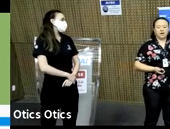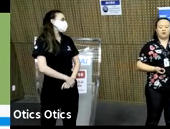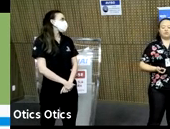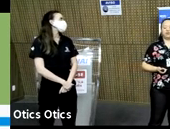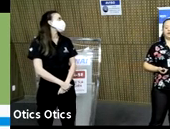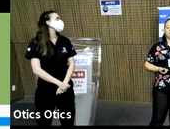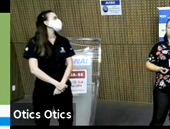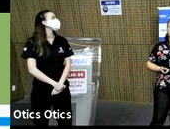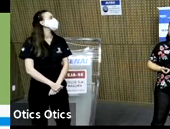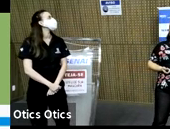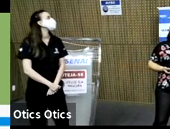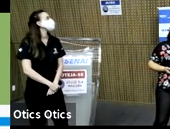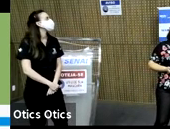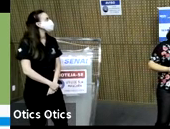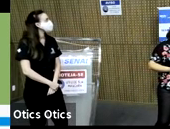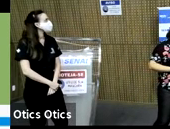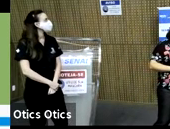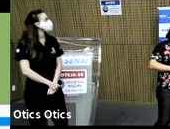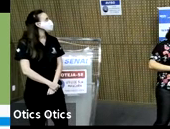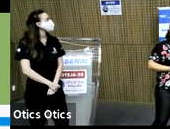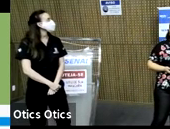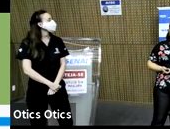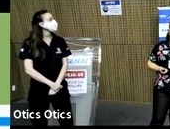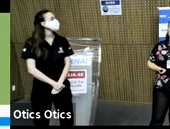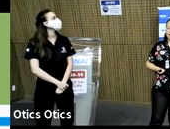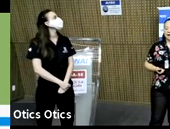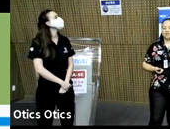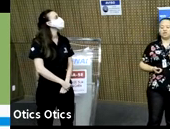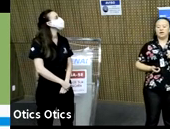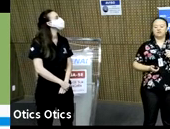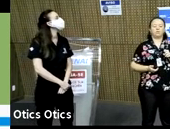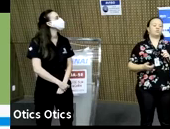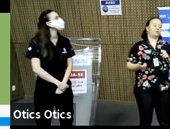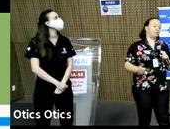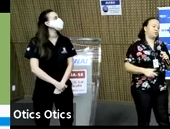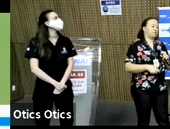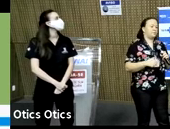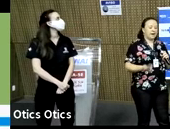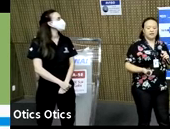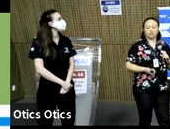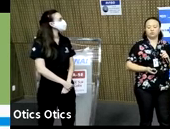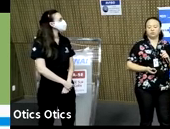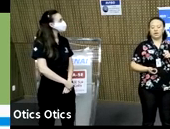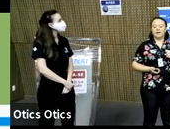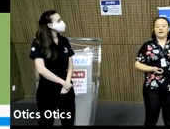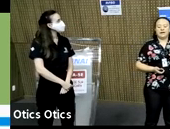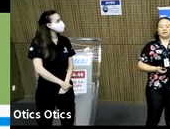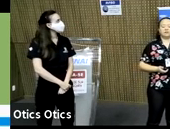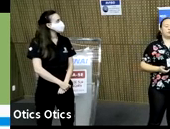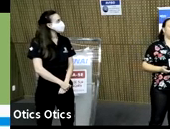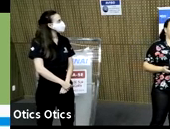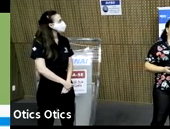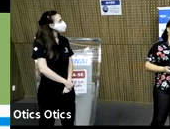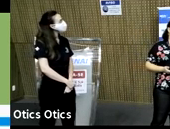comunitária, onde foi repassado informações sobre o funcionamento da unidade, sobre substituições de médicos,